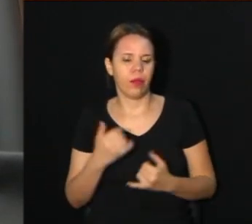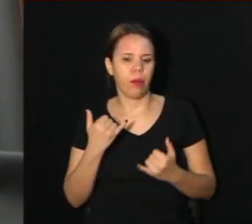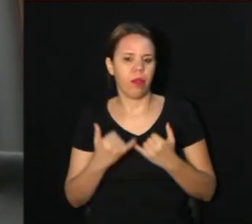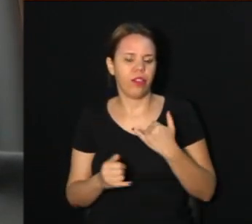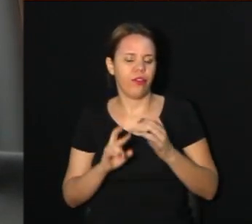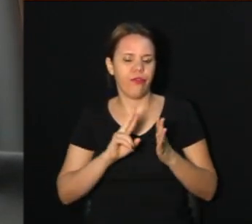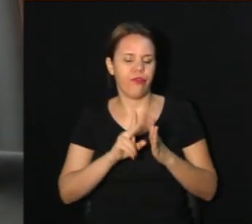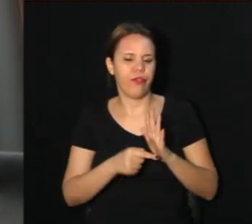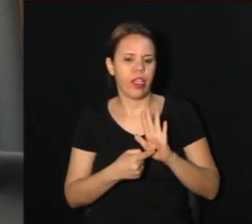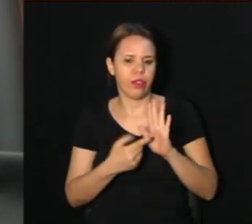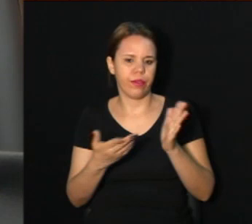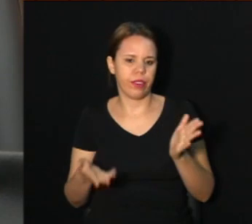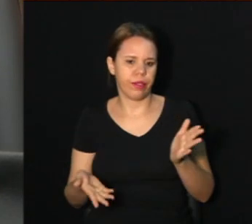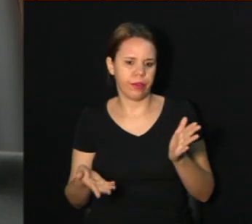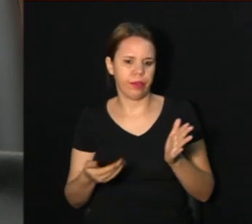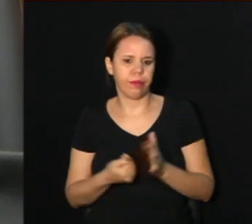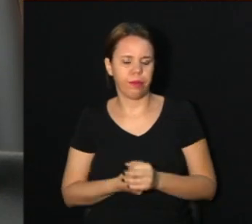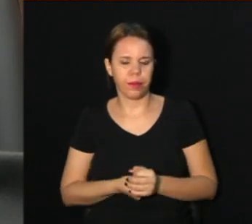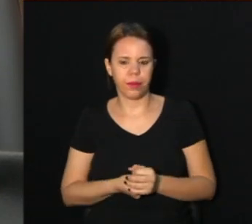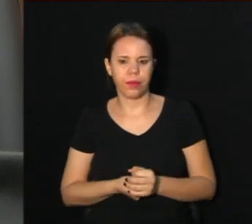várias vezes, né?